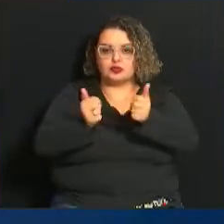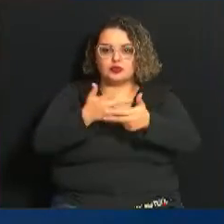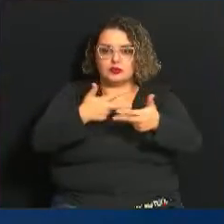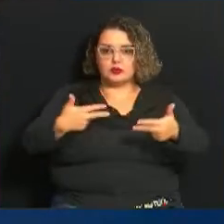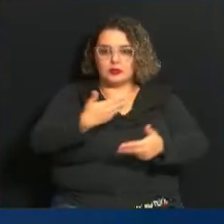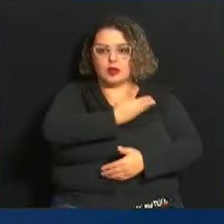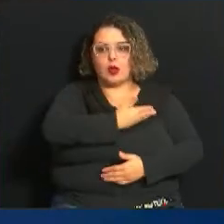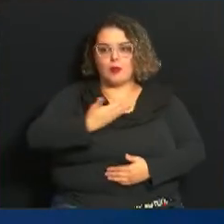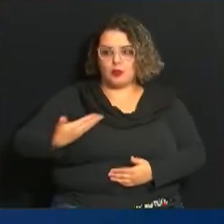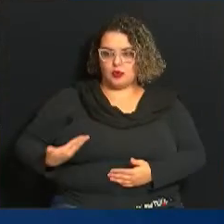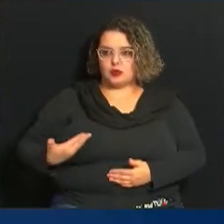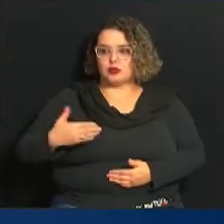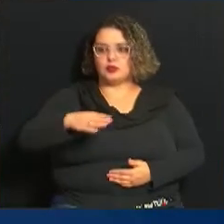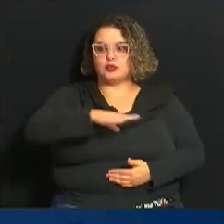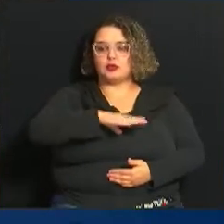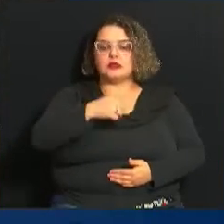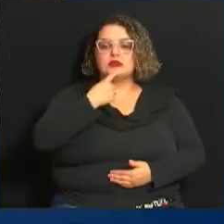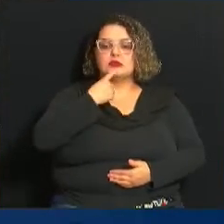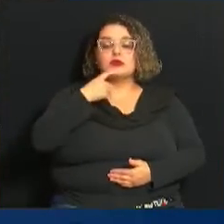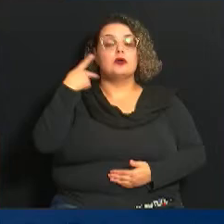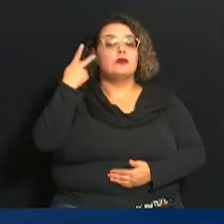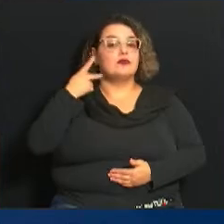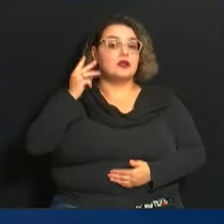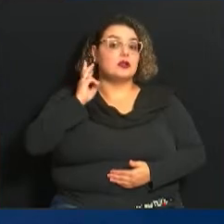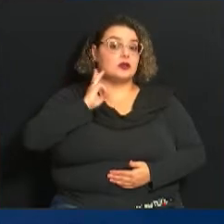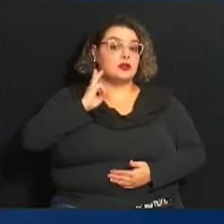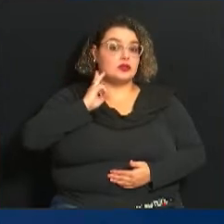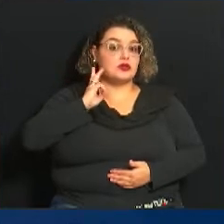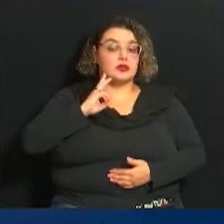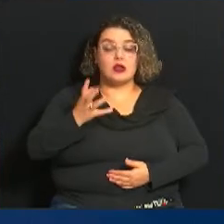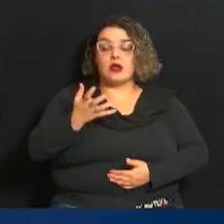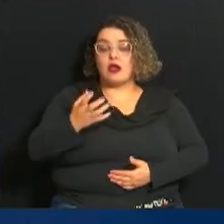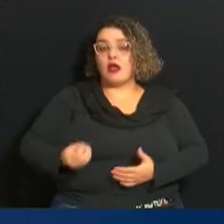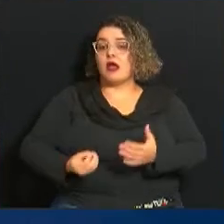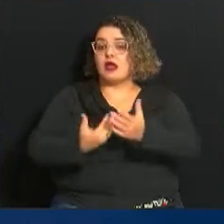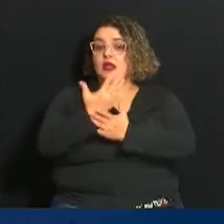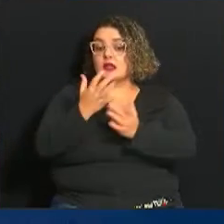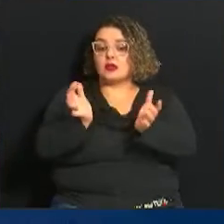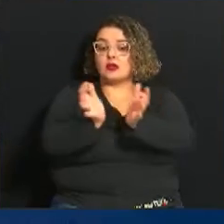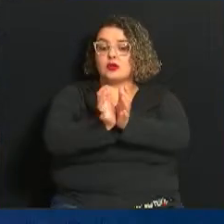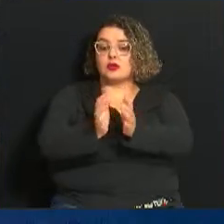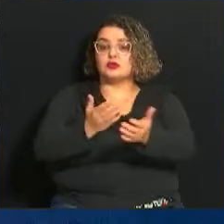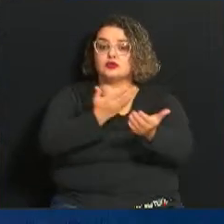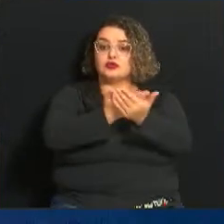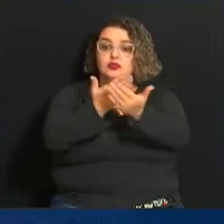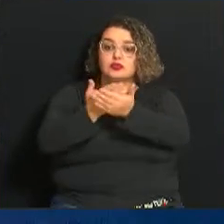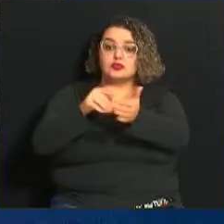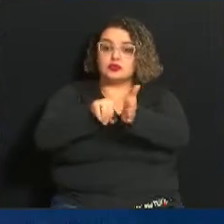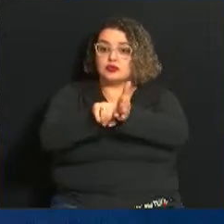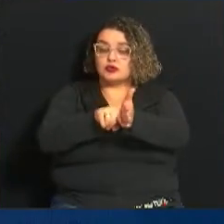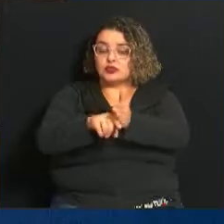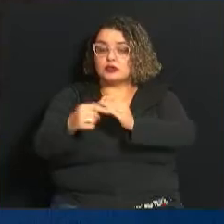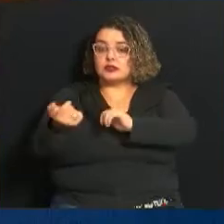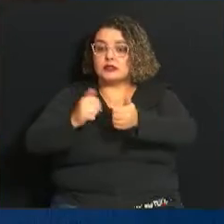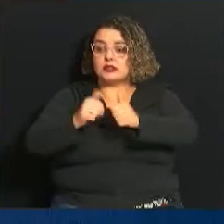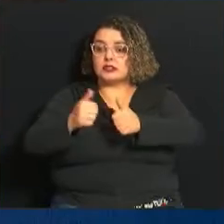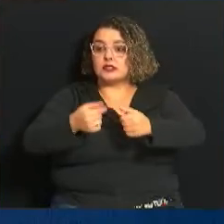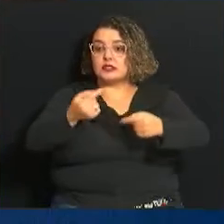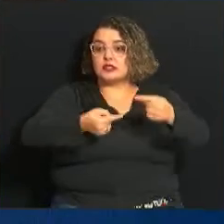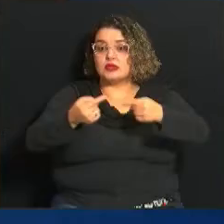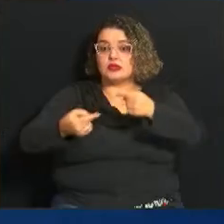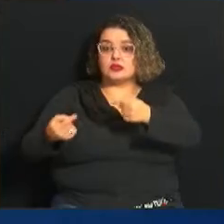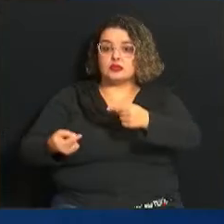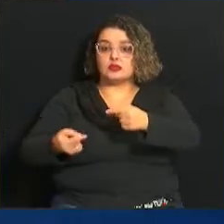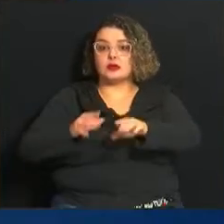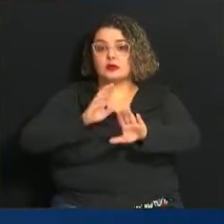municipal. Vereador Cecílio Santos quer a criação da Comissão Especial de Estudos para analisar e discutir a